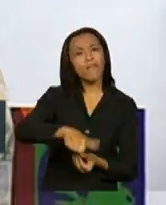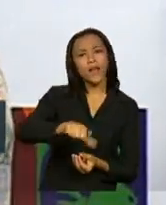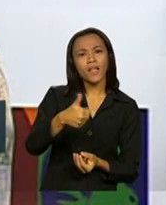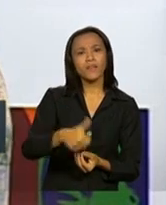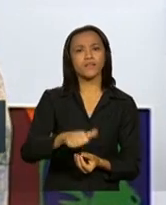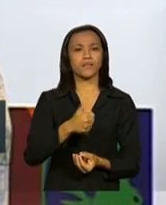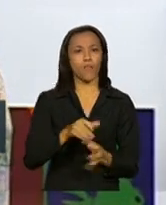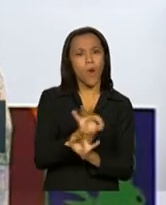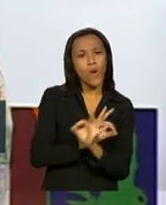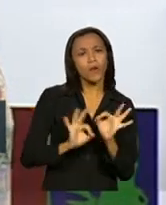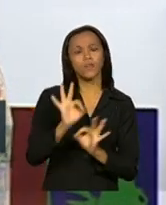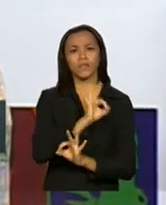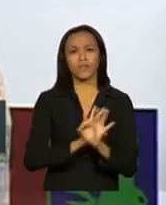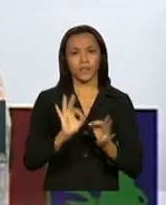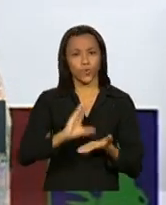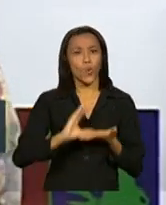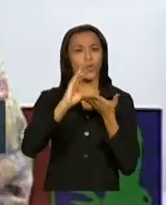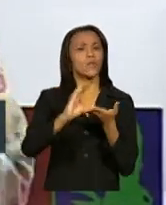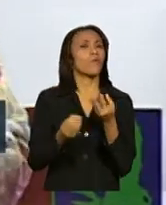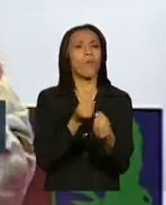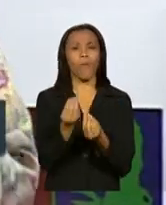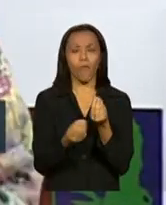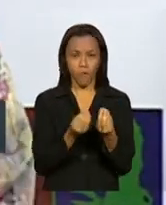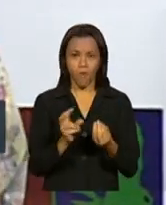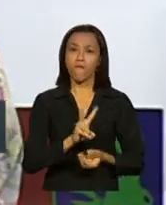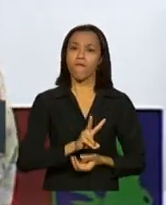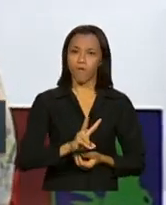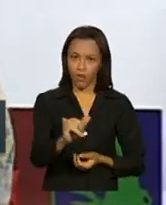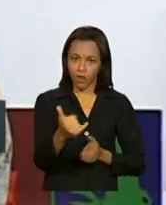né E ela será